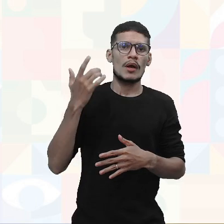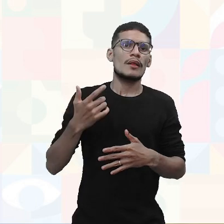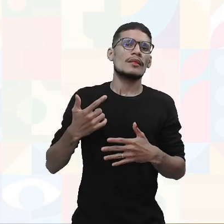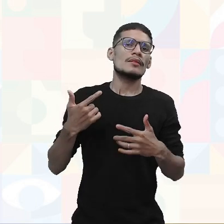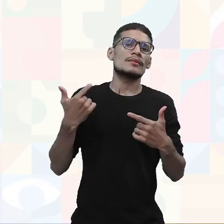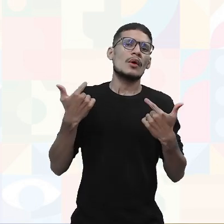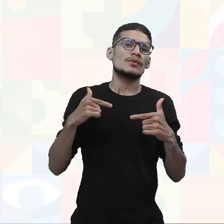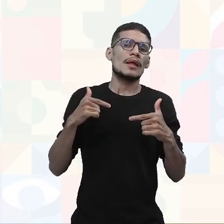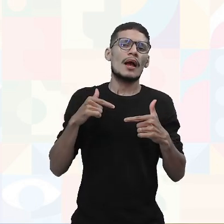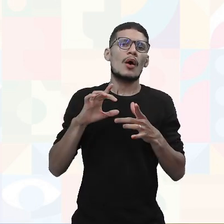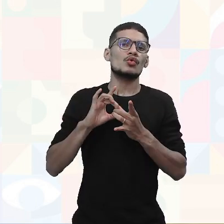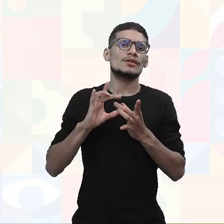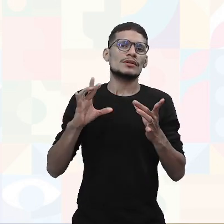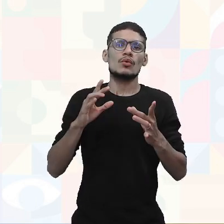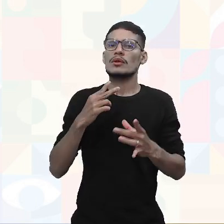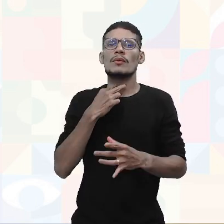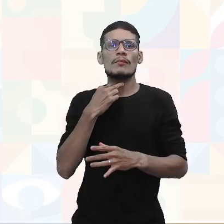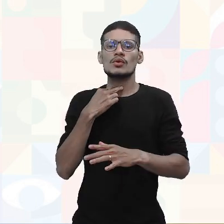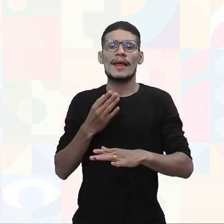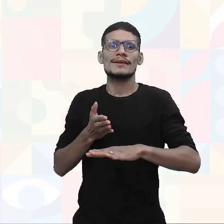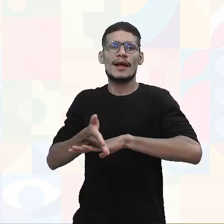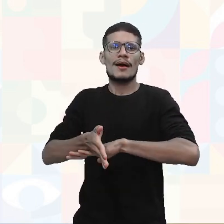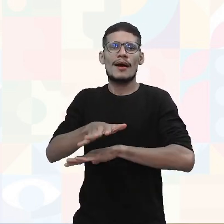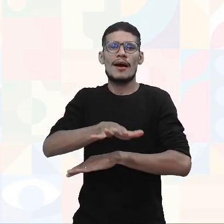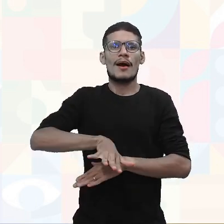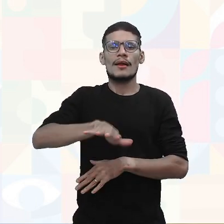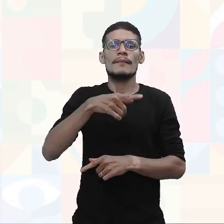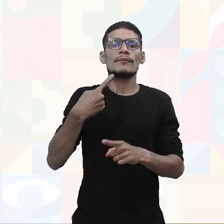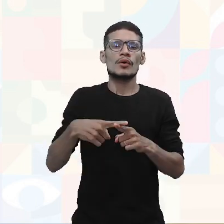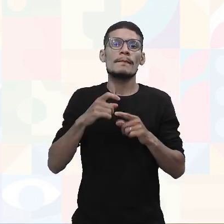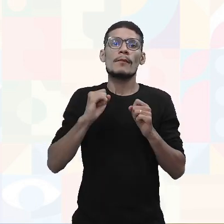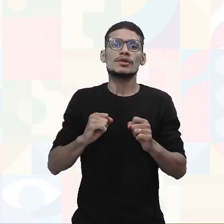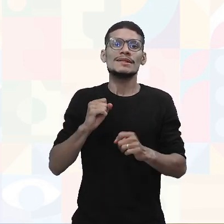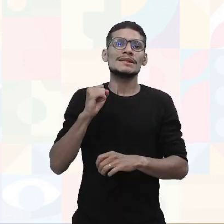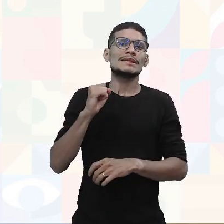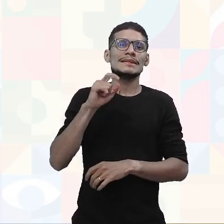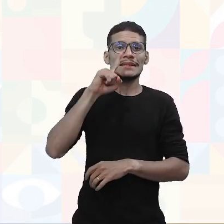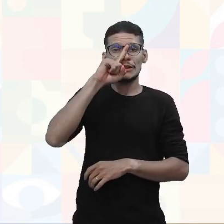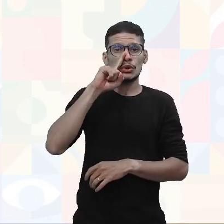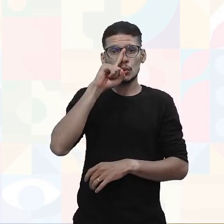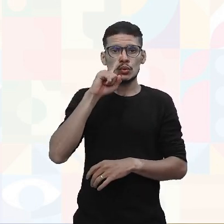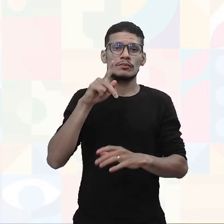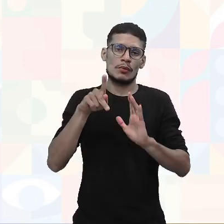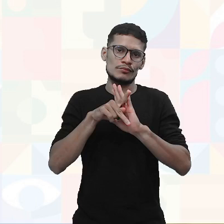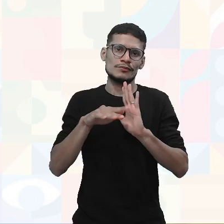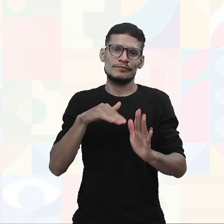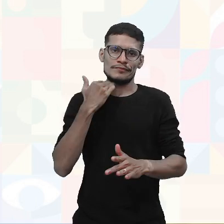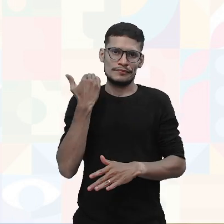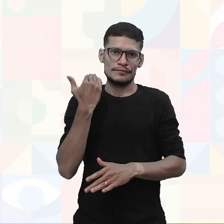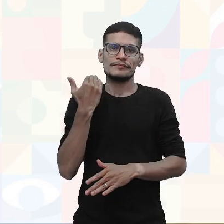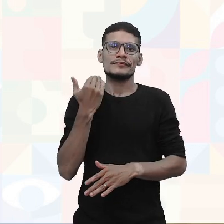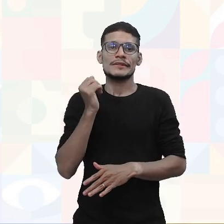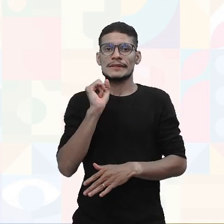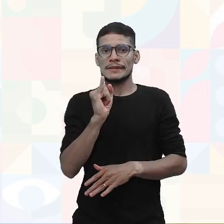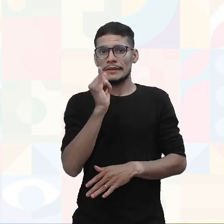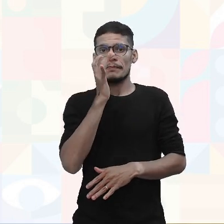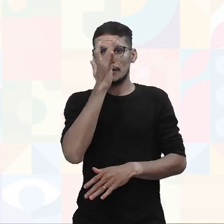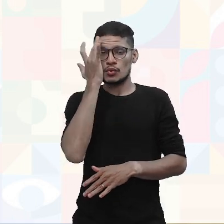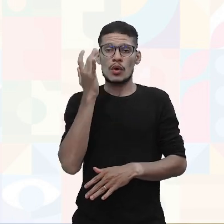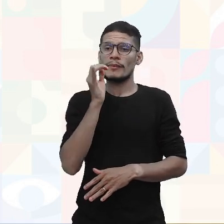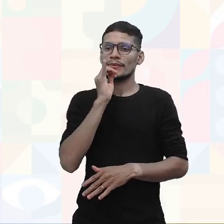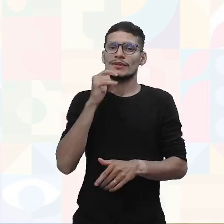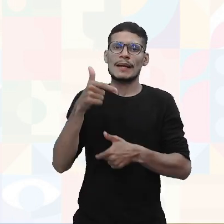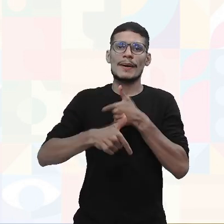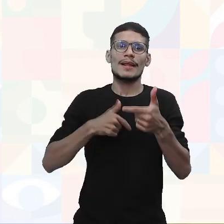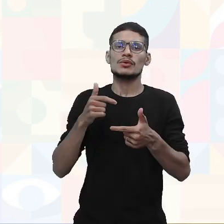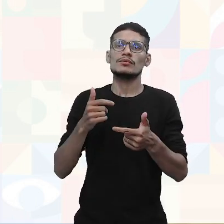ela não deve adentrar aquelas áreas. Por quê? Porque vai ser um risco provavelmente de iminente morte, como no caso que a pessoa vai estar trabalhando com altas